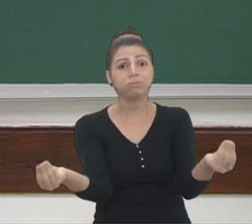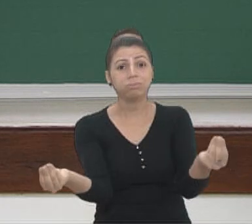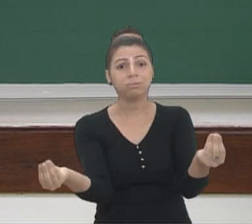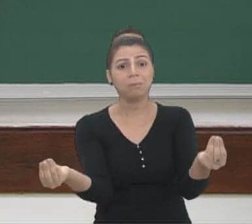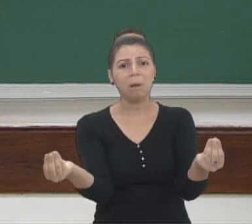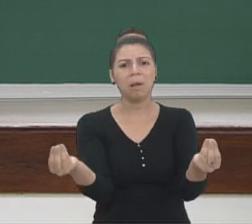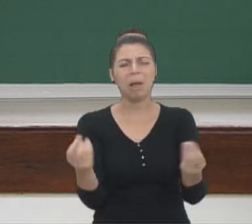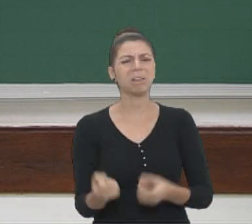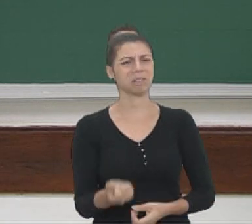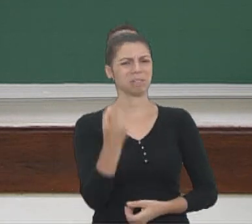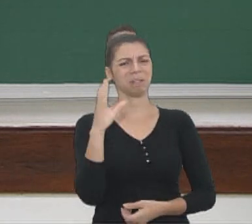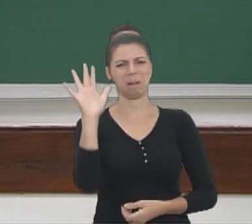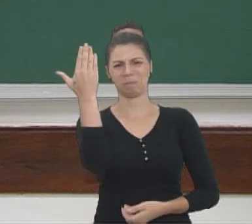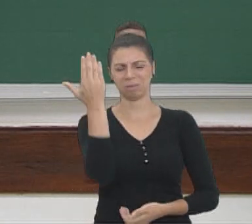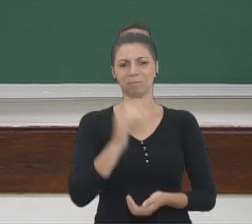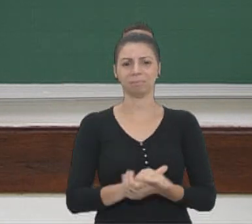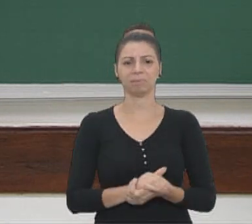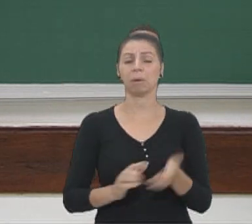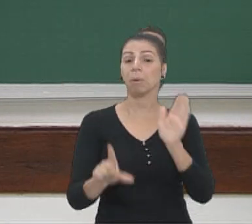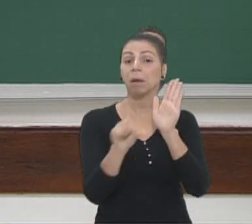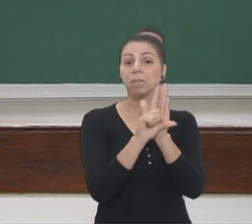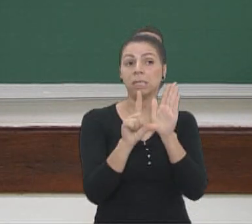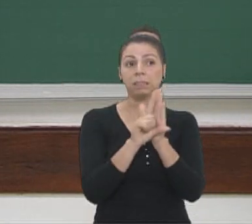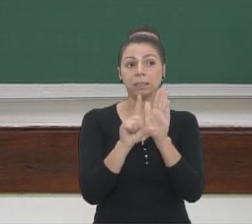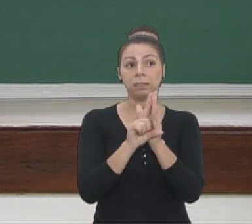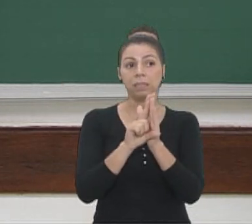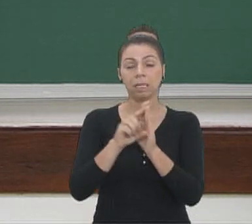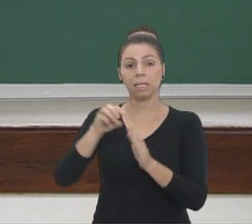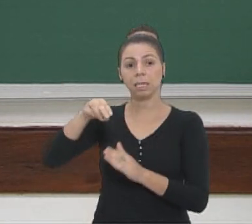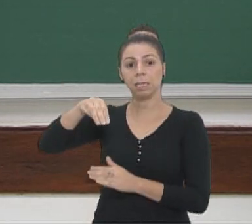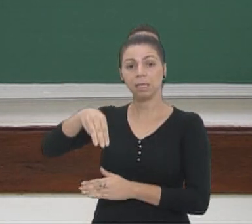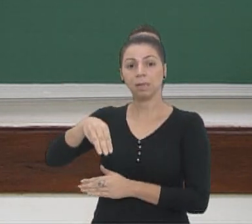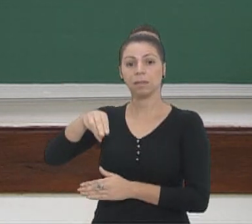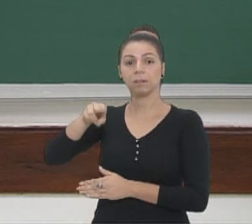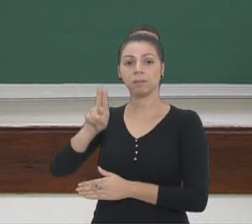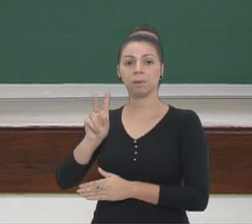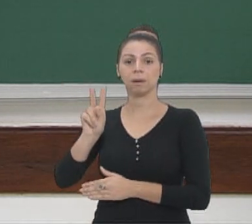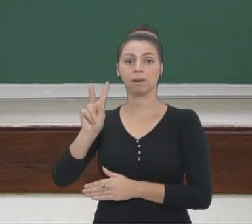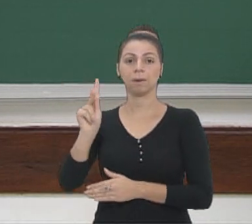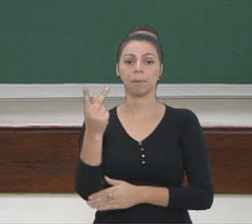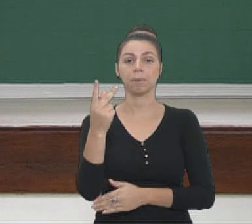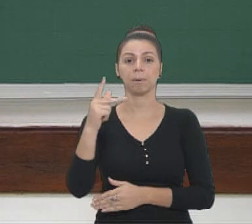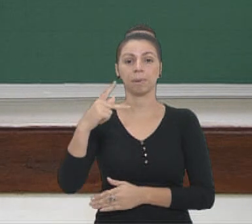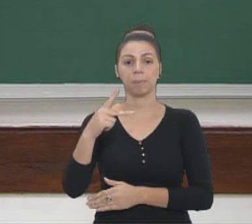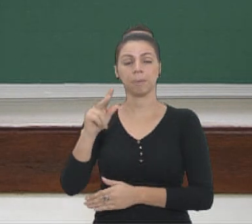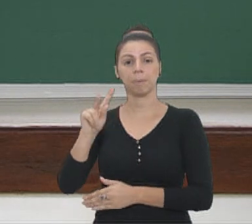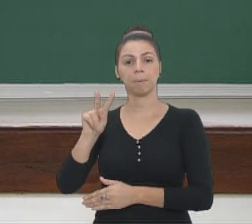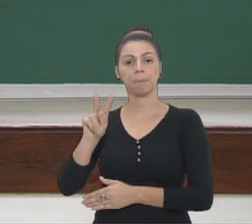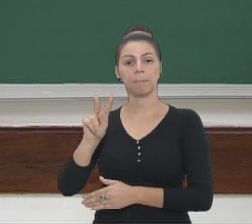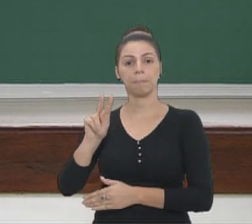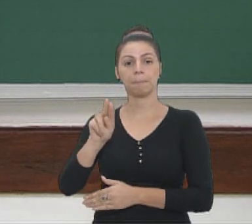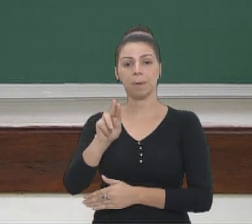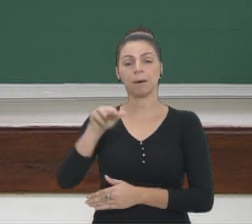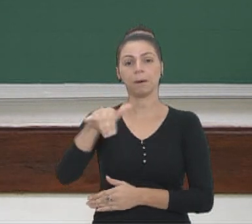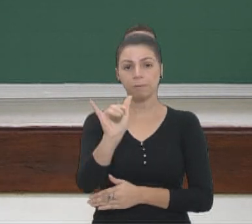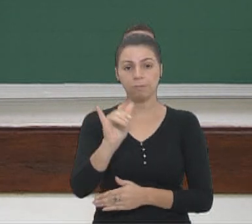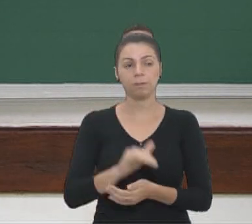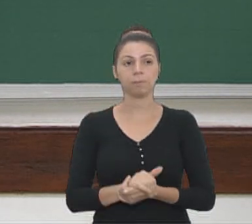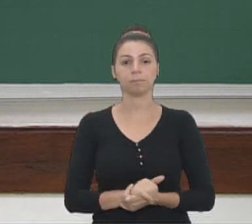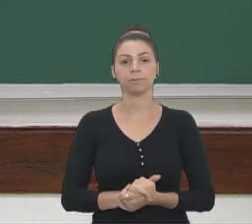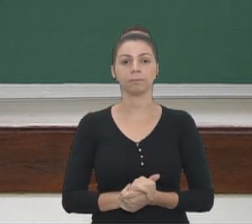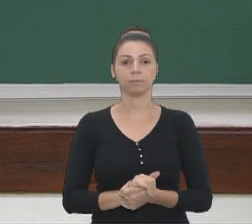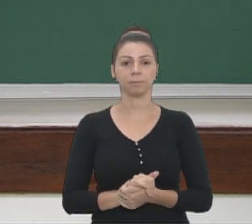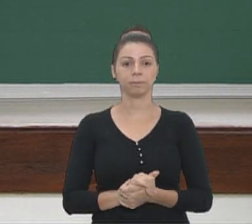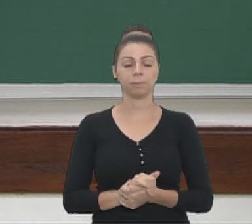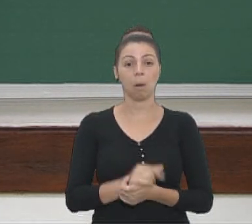acontece. Essas leis de Murphy, aí eu quero pensar com vocês a respeito disso, e aí eu vou contextualizar para